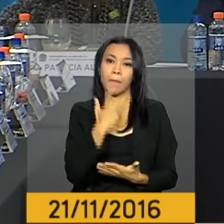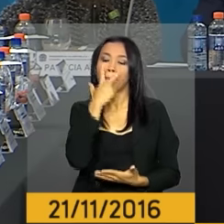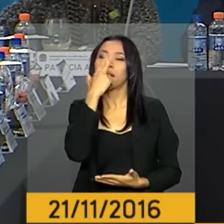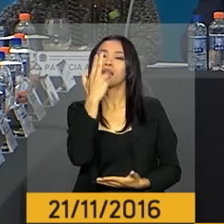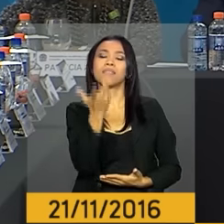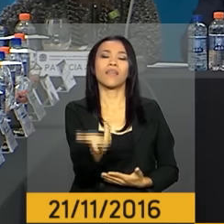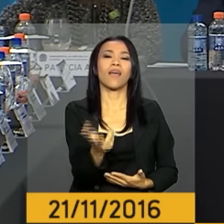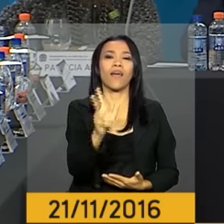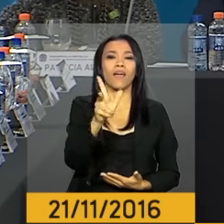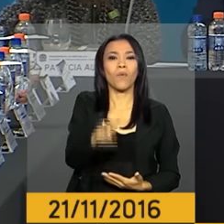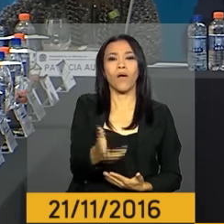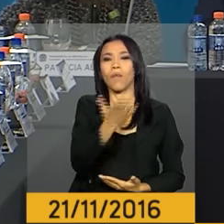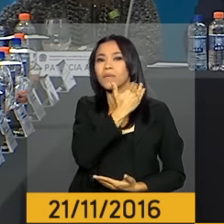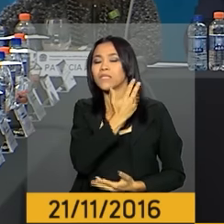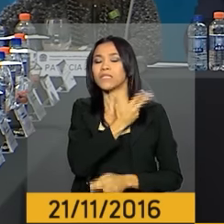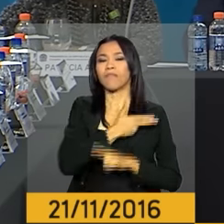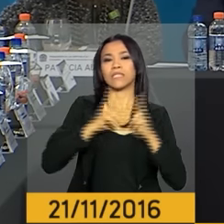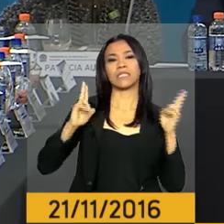a realidade.